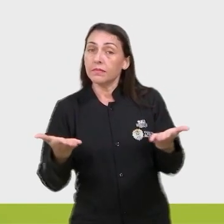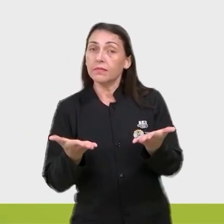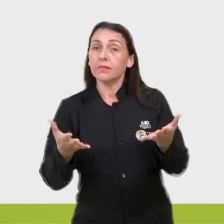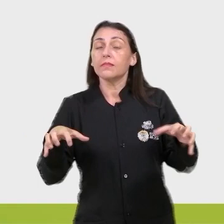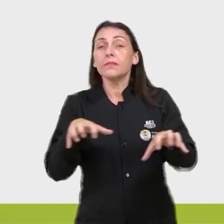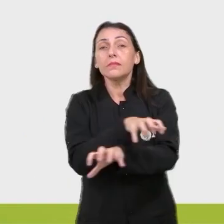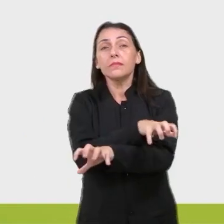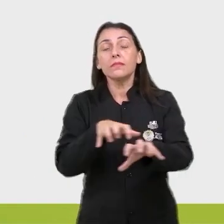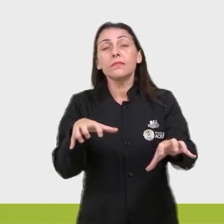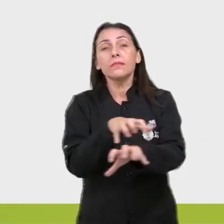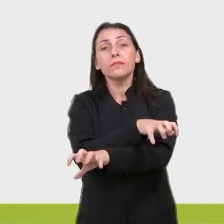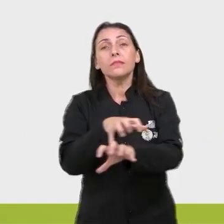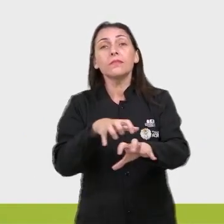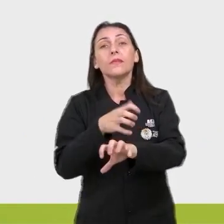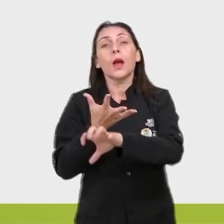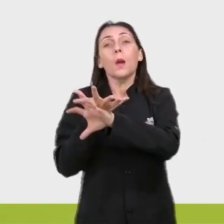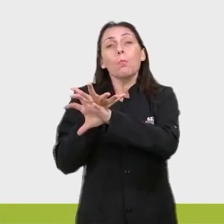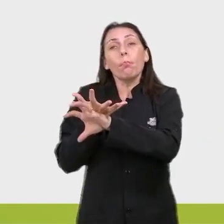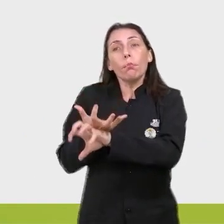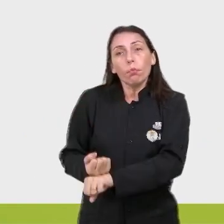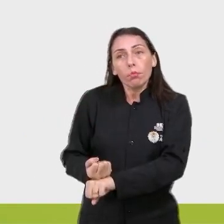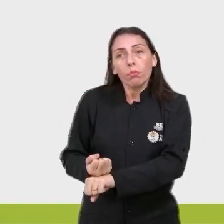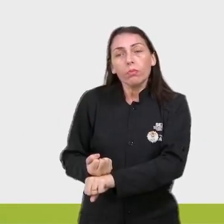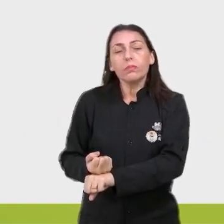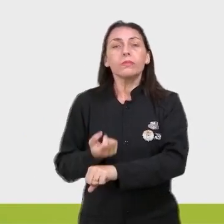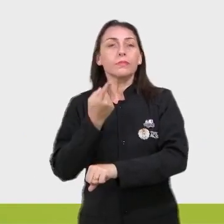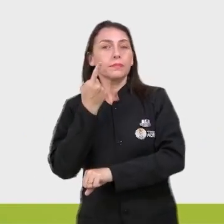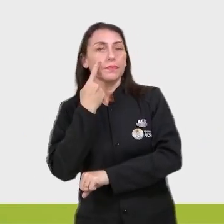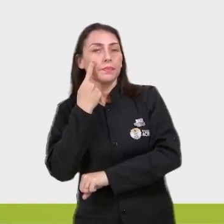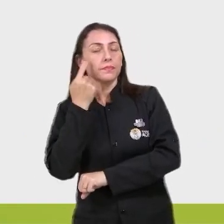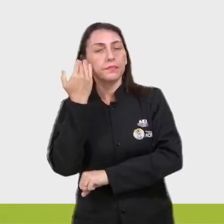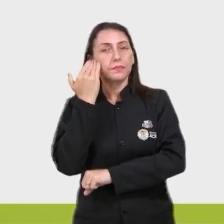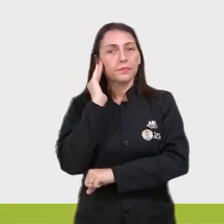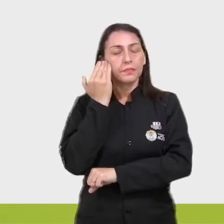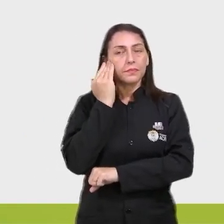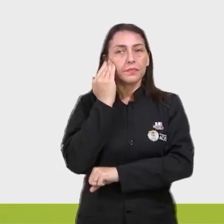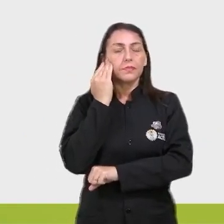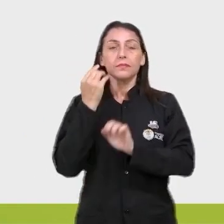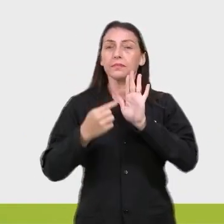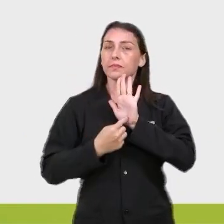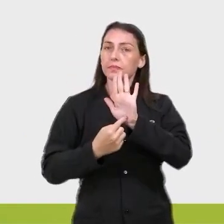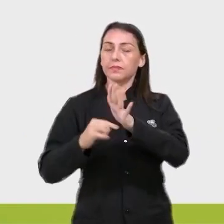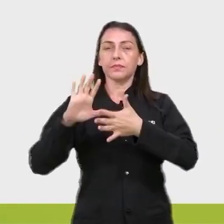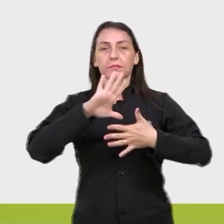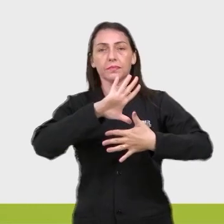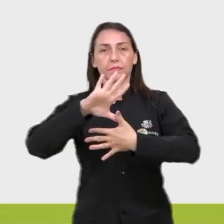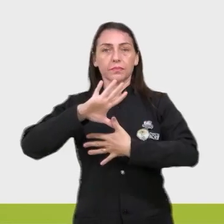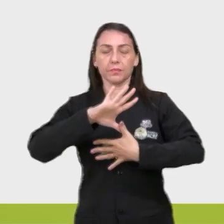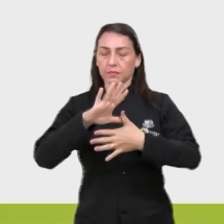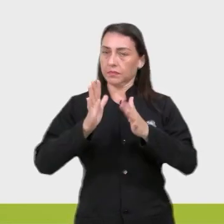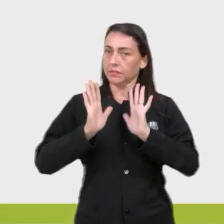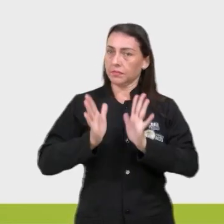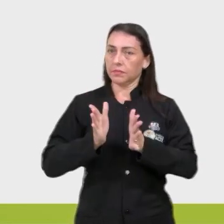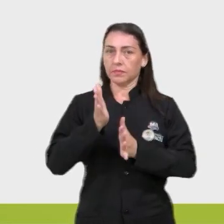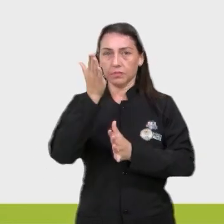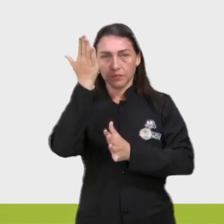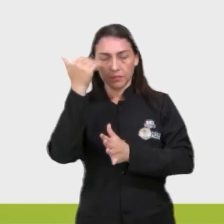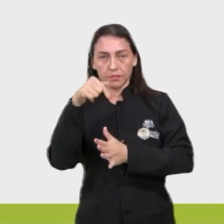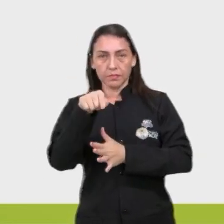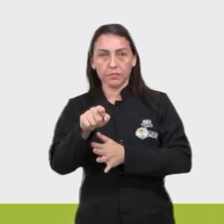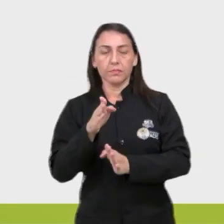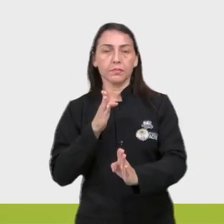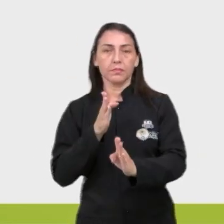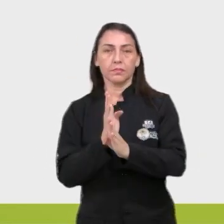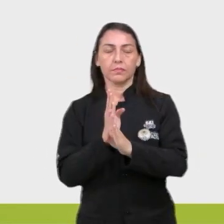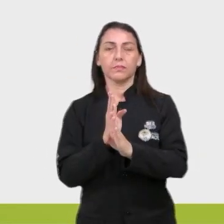domínio morfoclimático da Caatinga. Então, vamos lá entender, tá? Vou marcar aqui para vocês, já no mapa, onde fica aí o